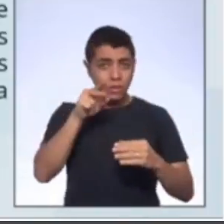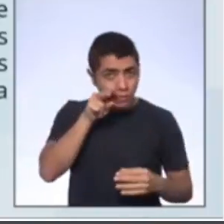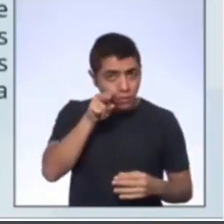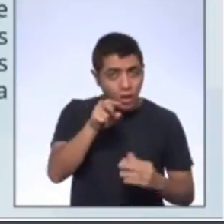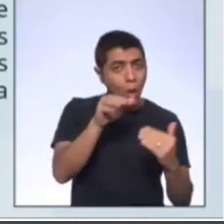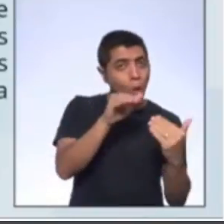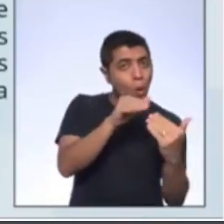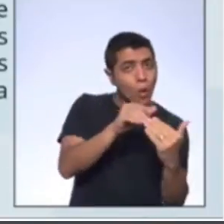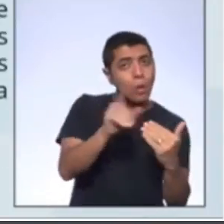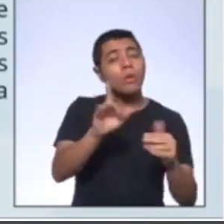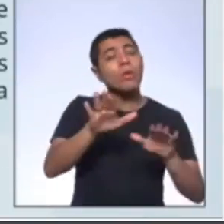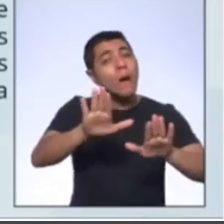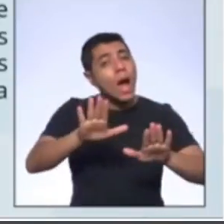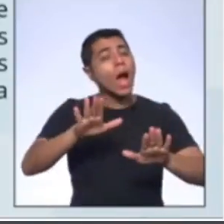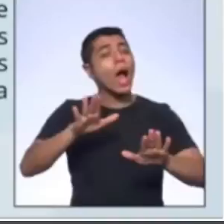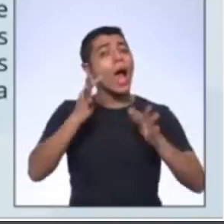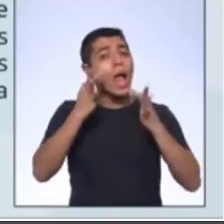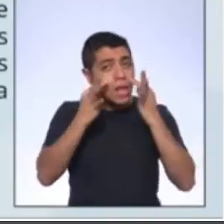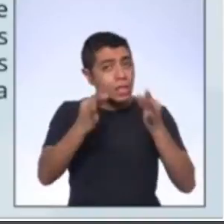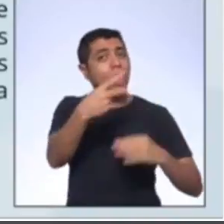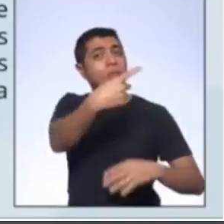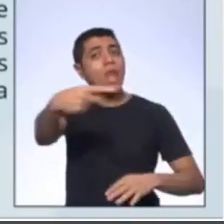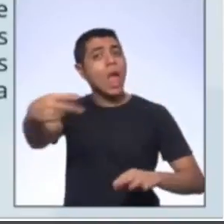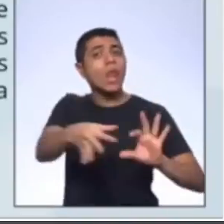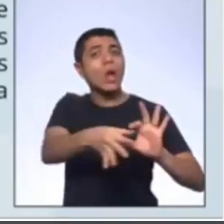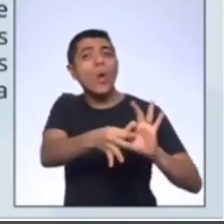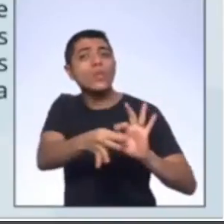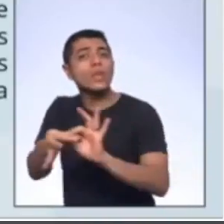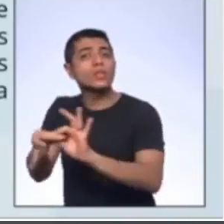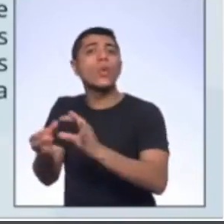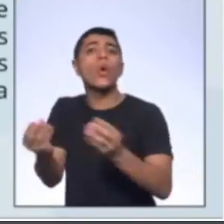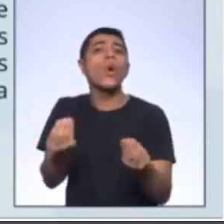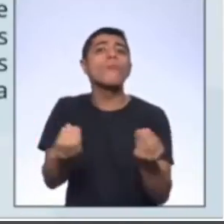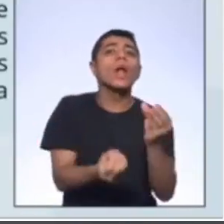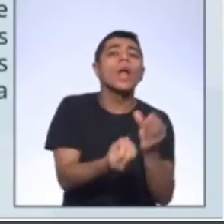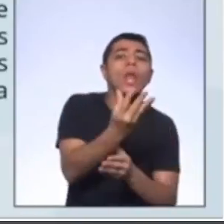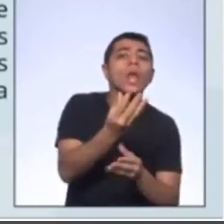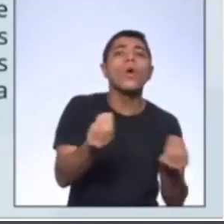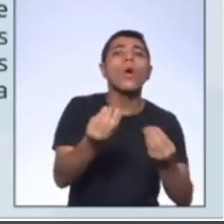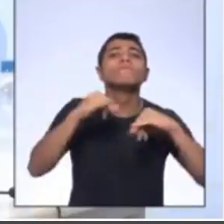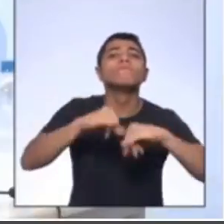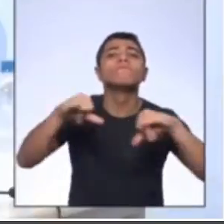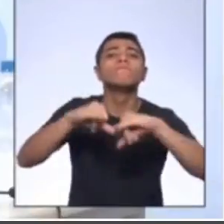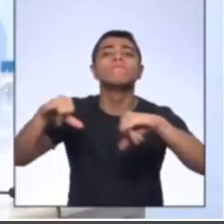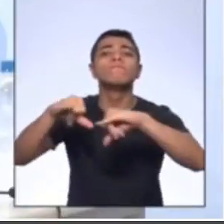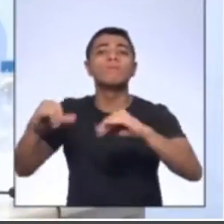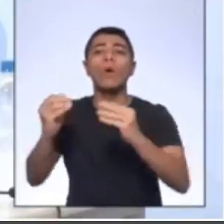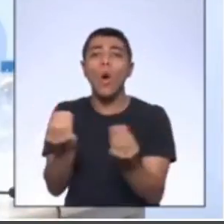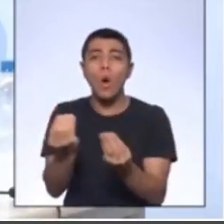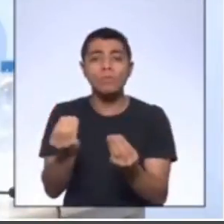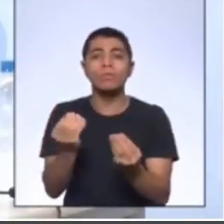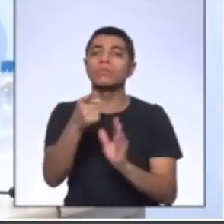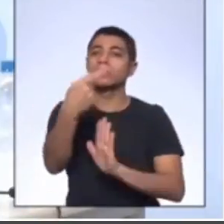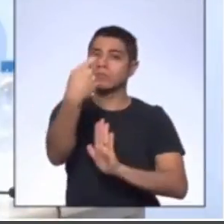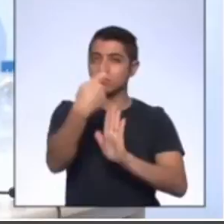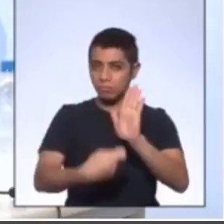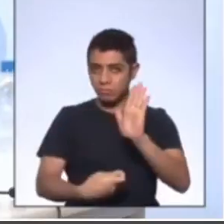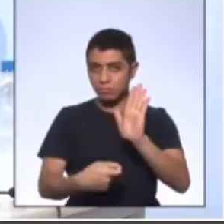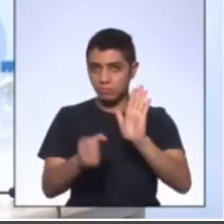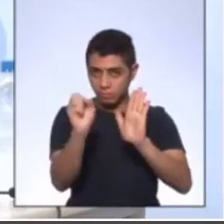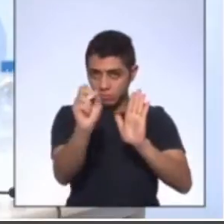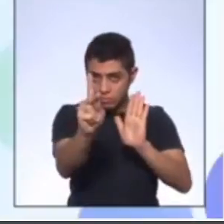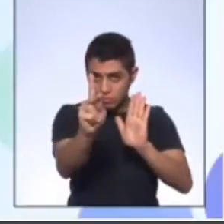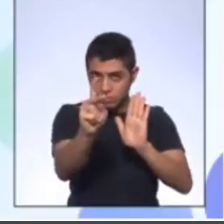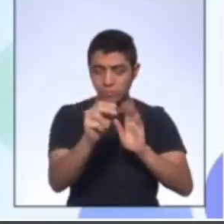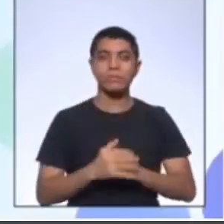conta seus contextos de produção e de circulação é perfeito vai ser uma atividade interessante para que eles façam e